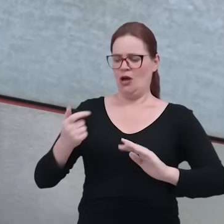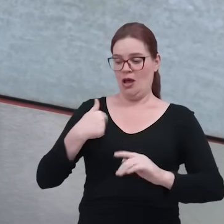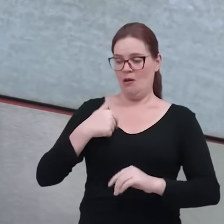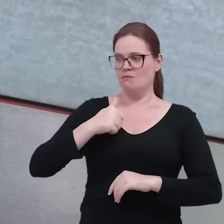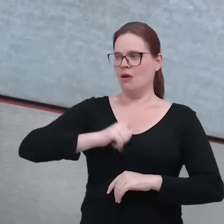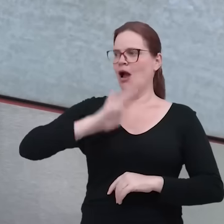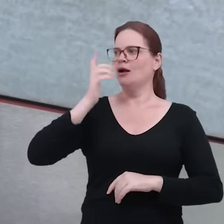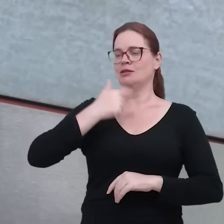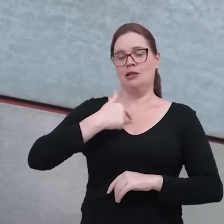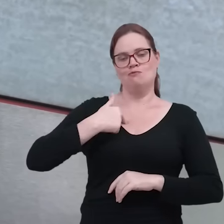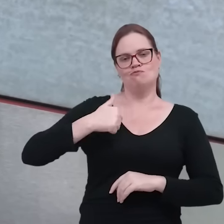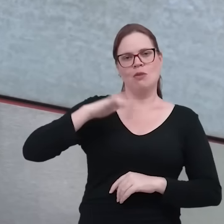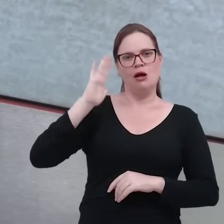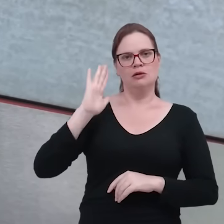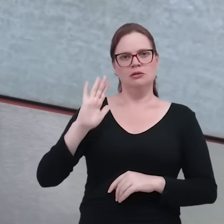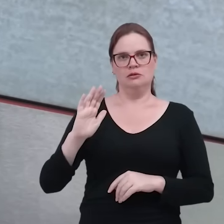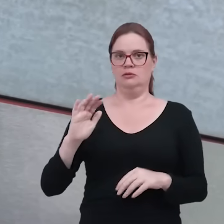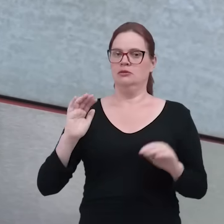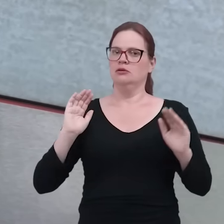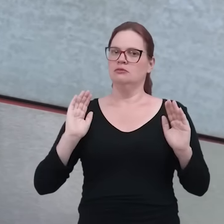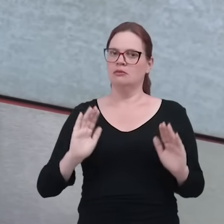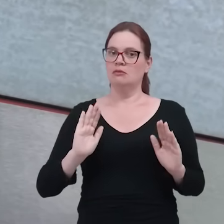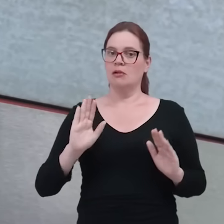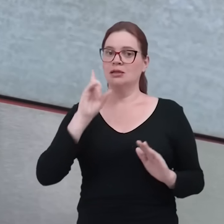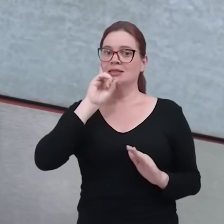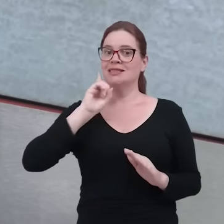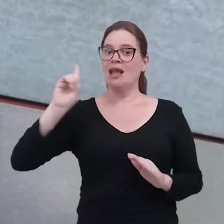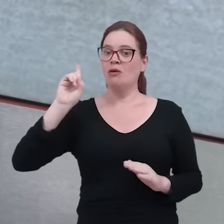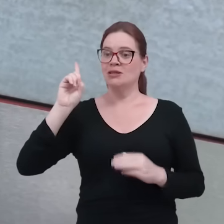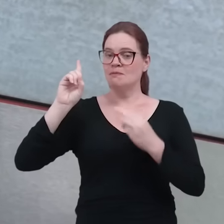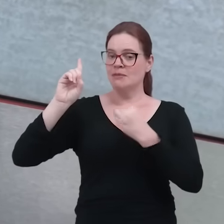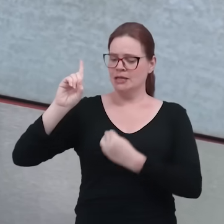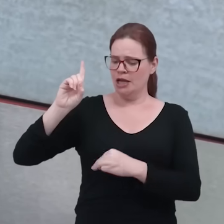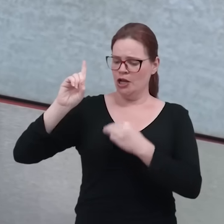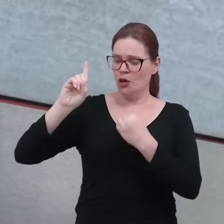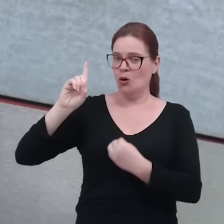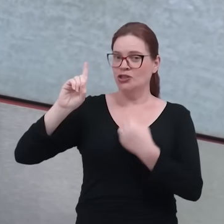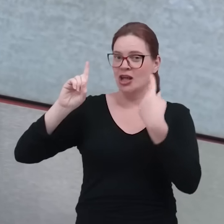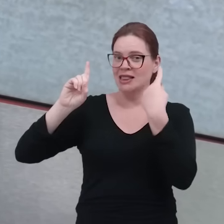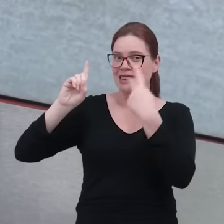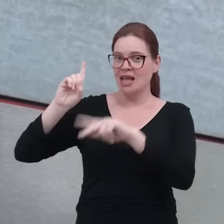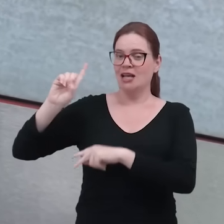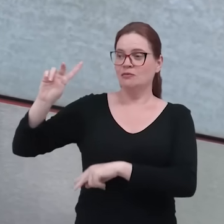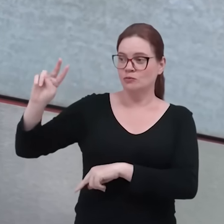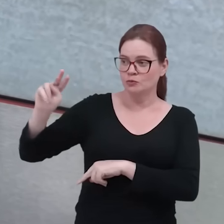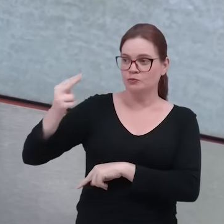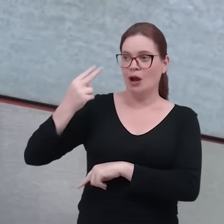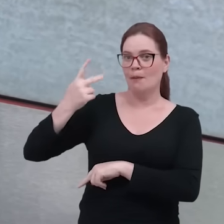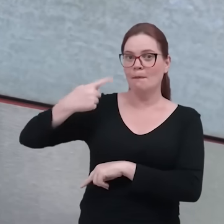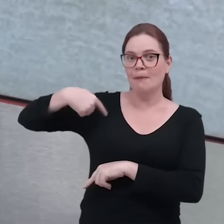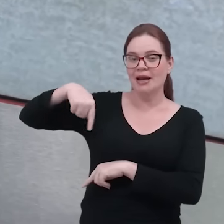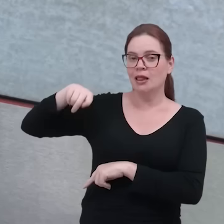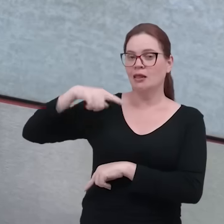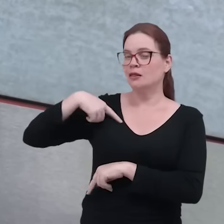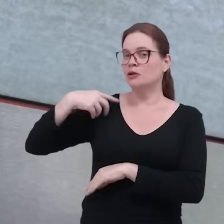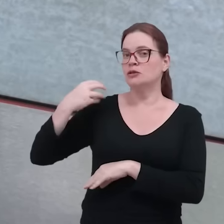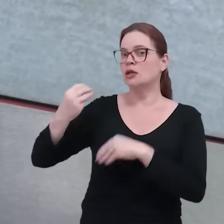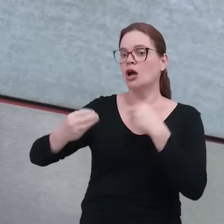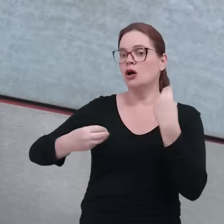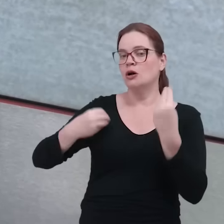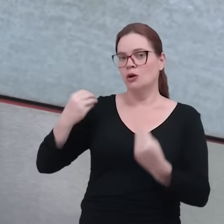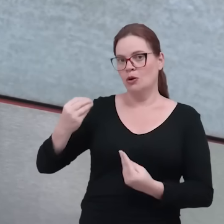que atraiu a misericórdia de Deus para nós, em termos